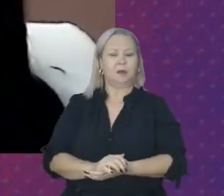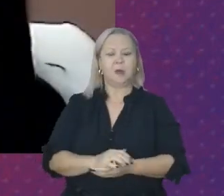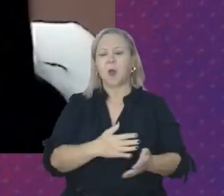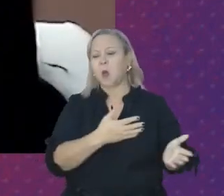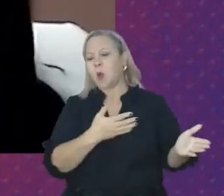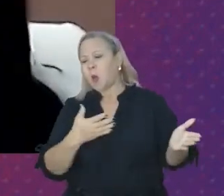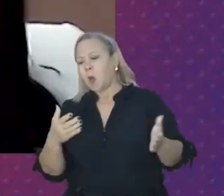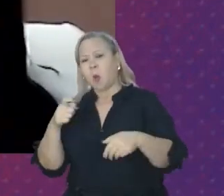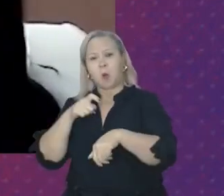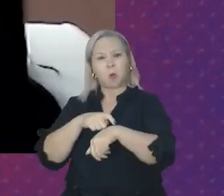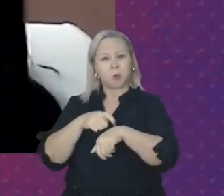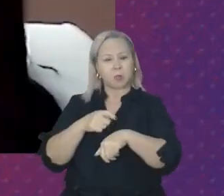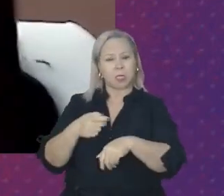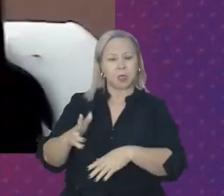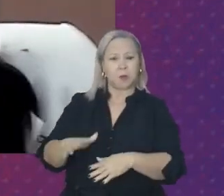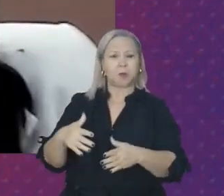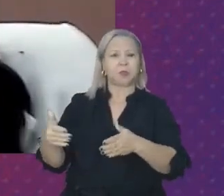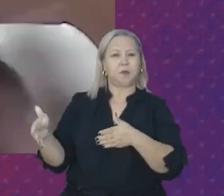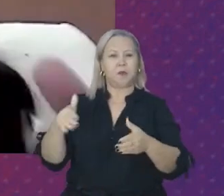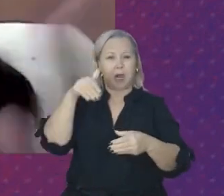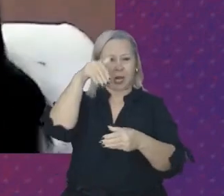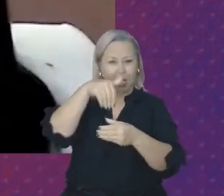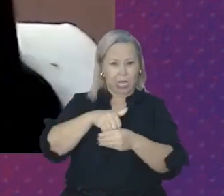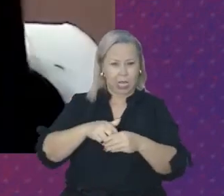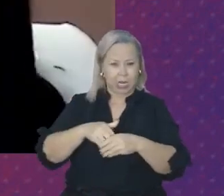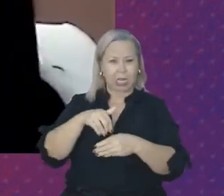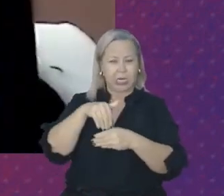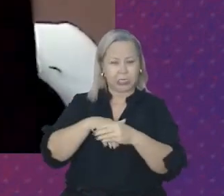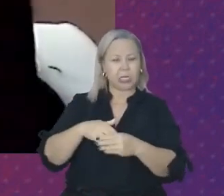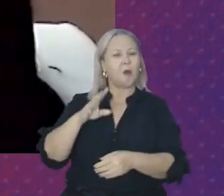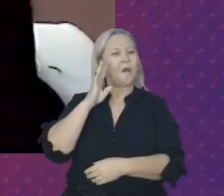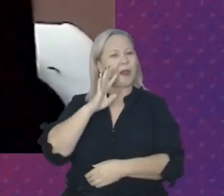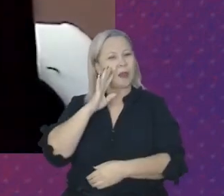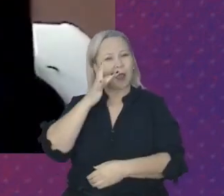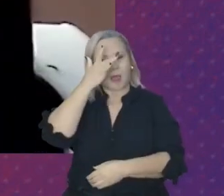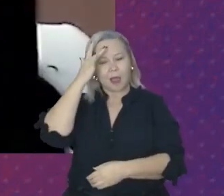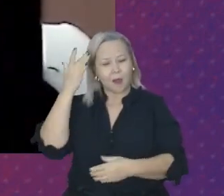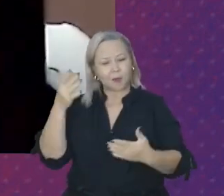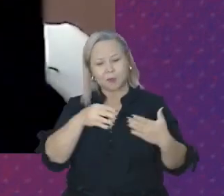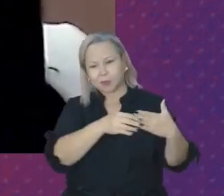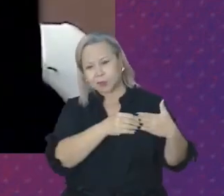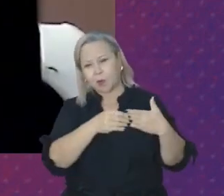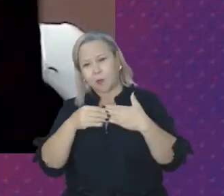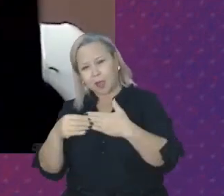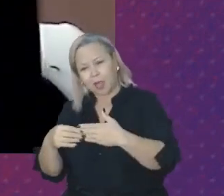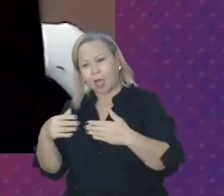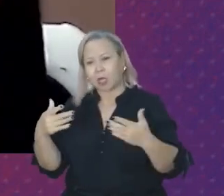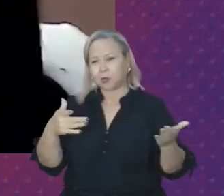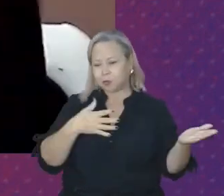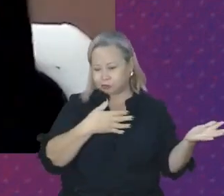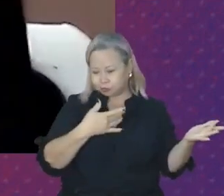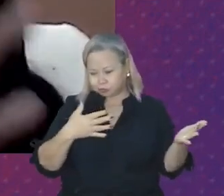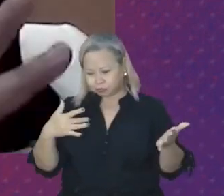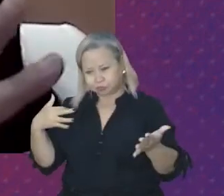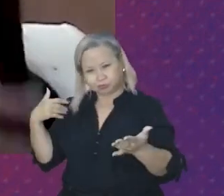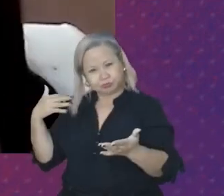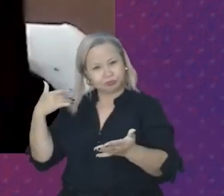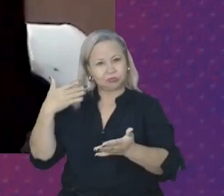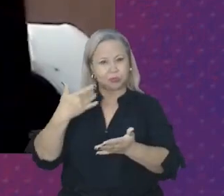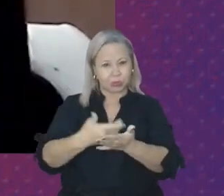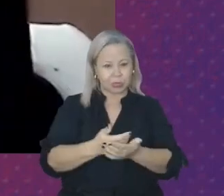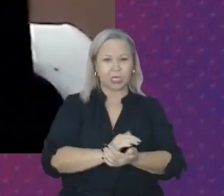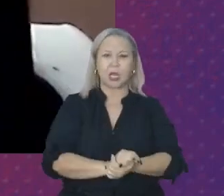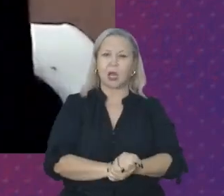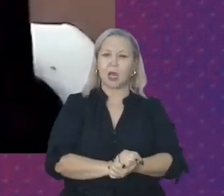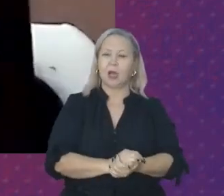quando você estiver lá no período eleitoral, imagina que legal as pessoas acompanharem a tua jornada. Imagina que legal as